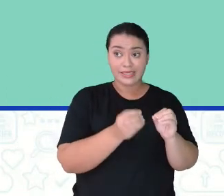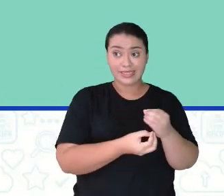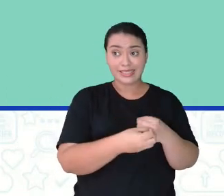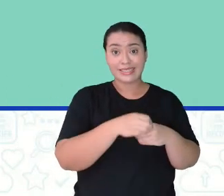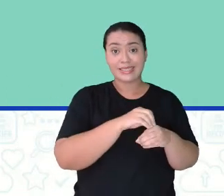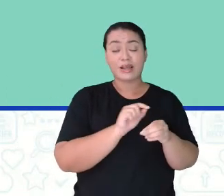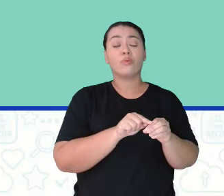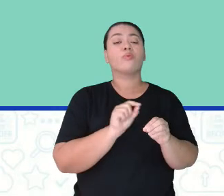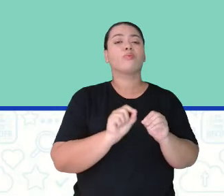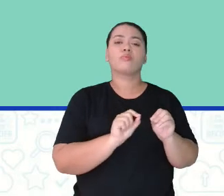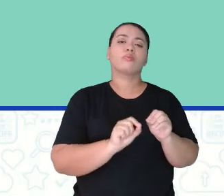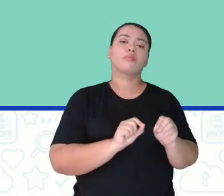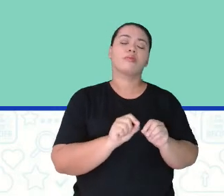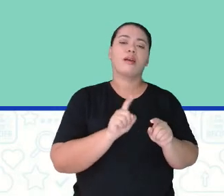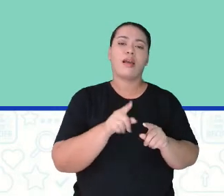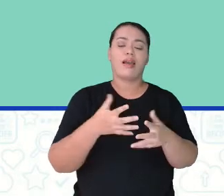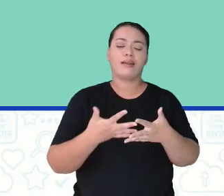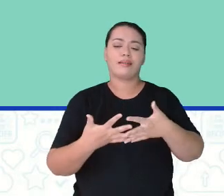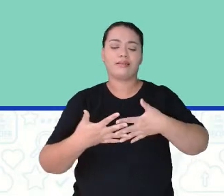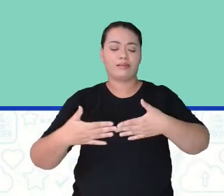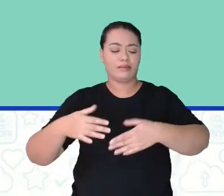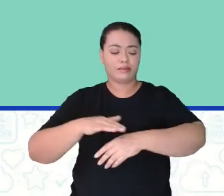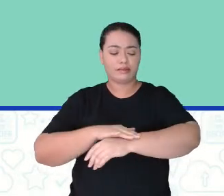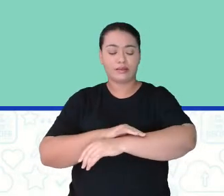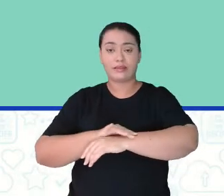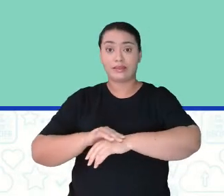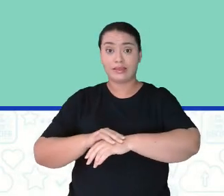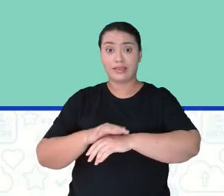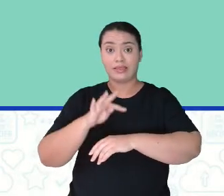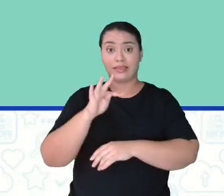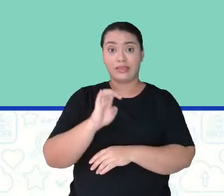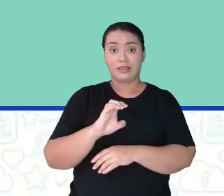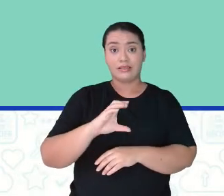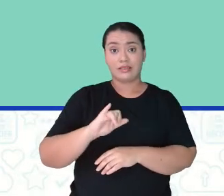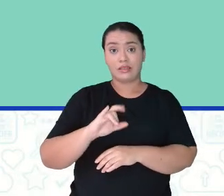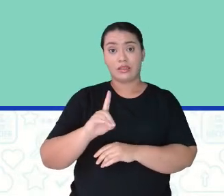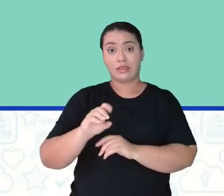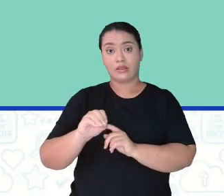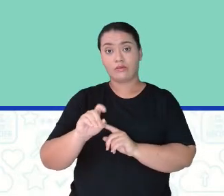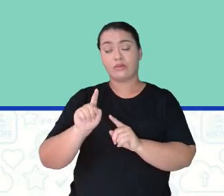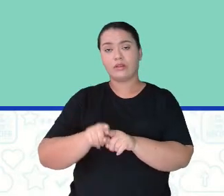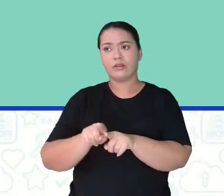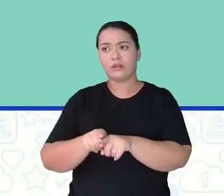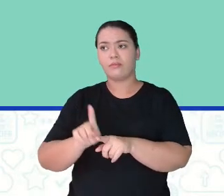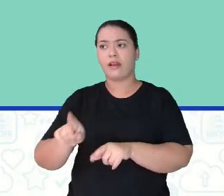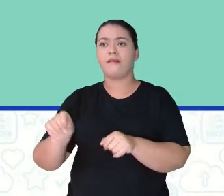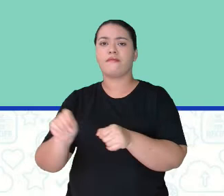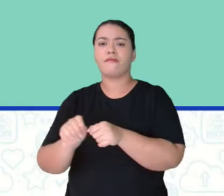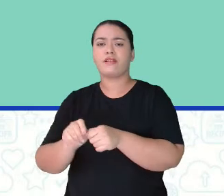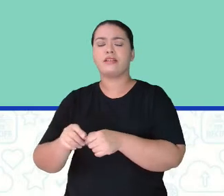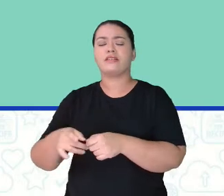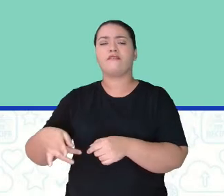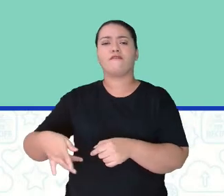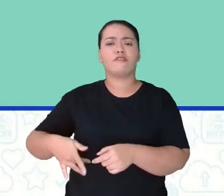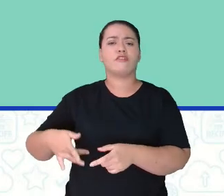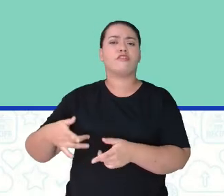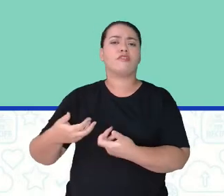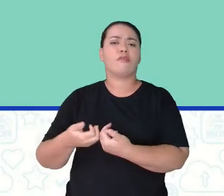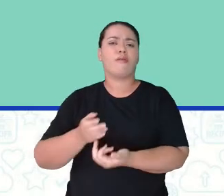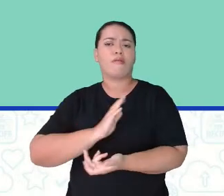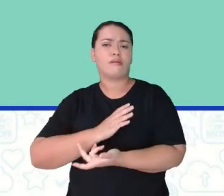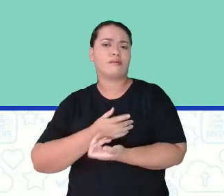são formados os tecidos. Os tecidos vão constituir os órgãos, vários órgãos do nosso